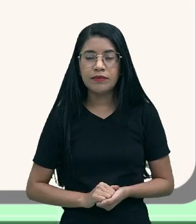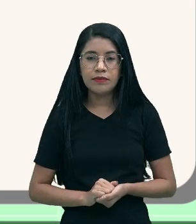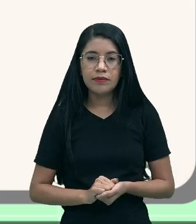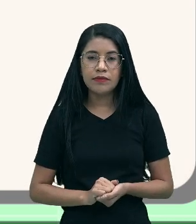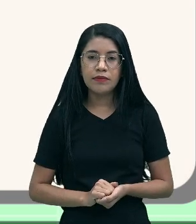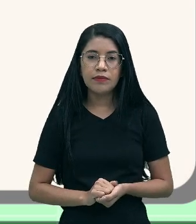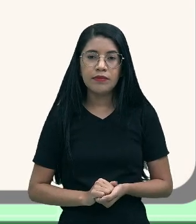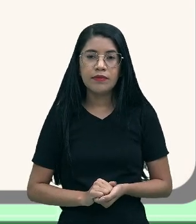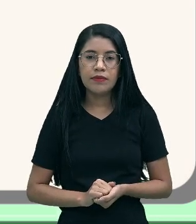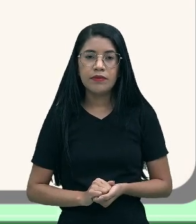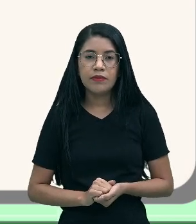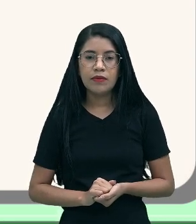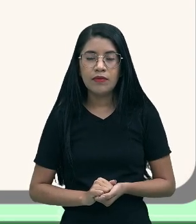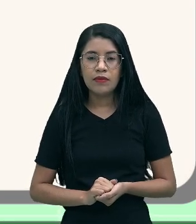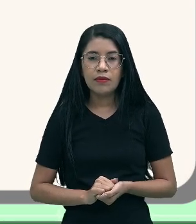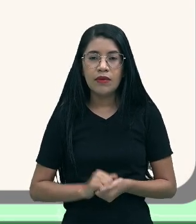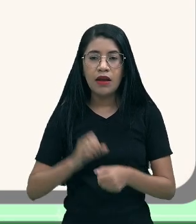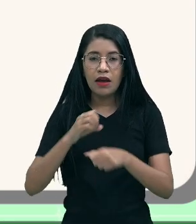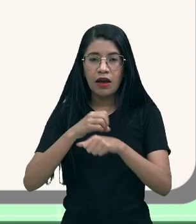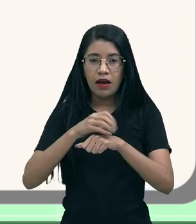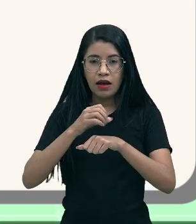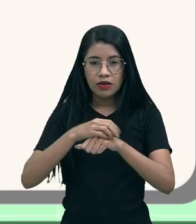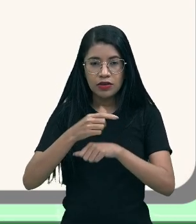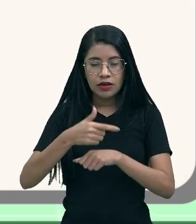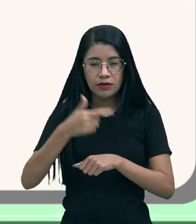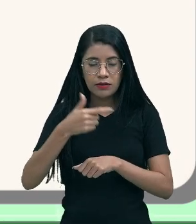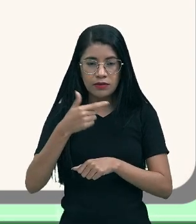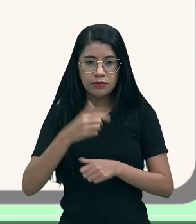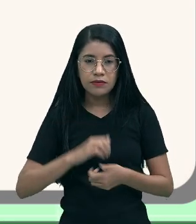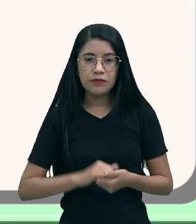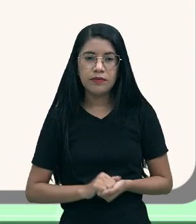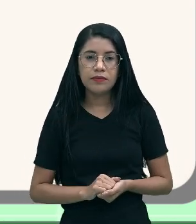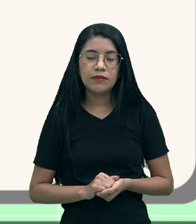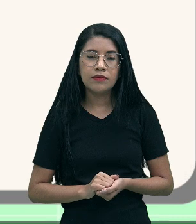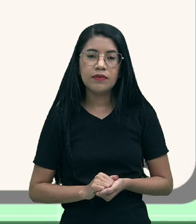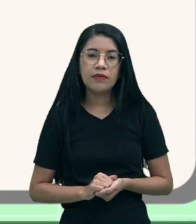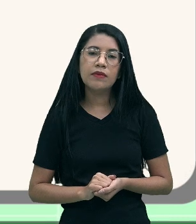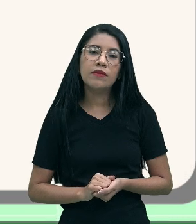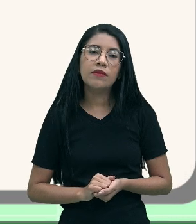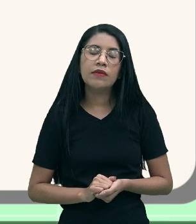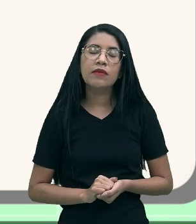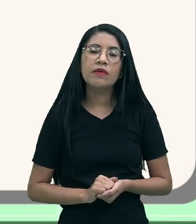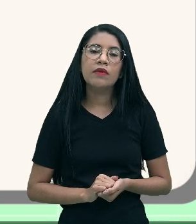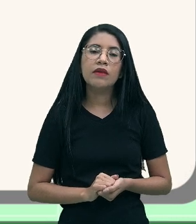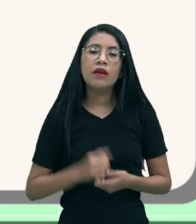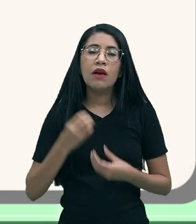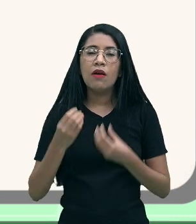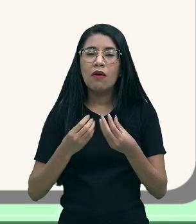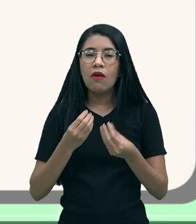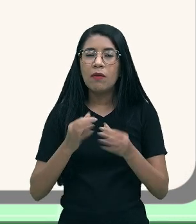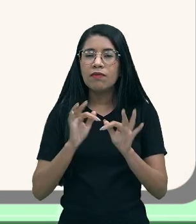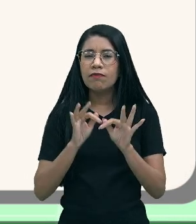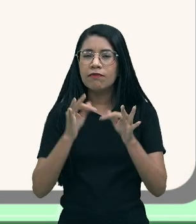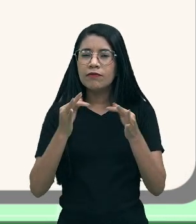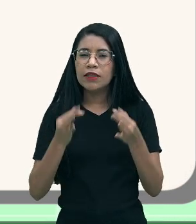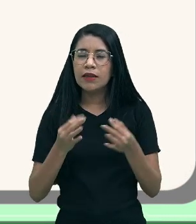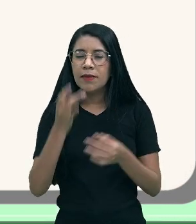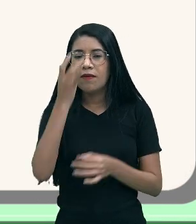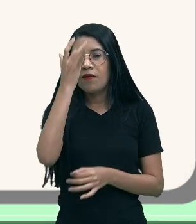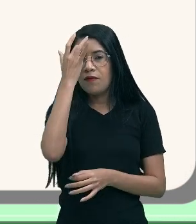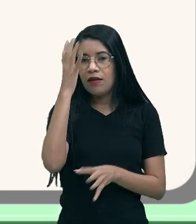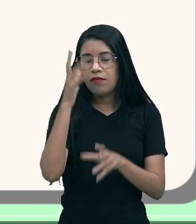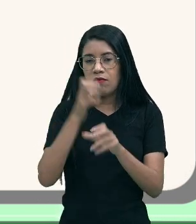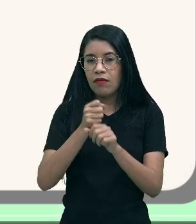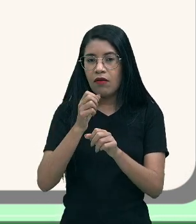No nosso anote aí 2, na nossa segunda dica, a gente vai dizer como é simples, né, calcular a